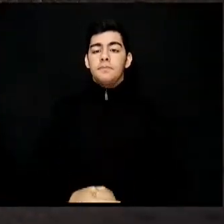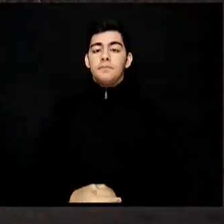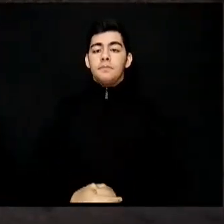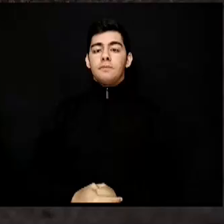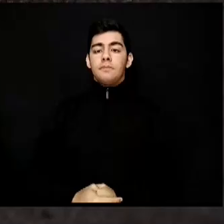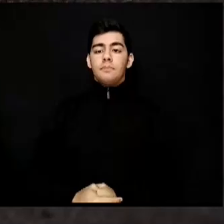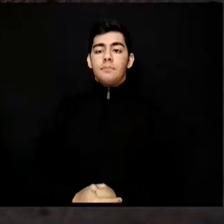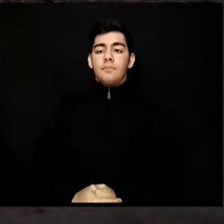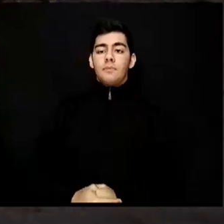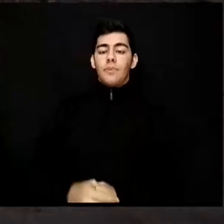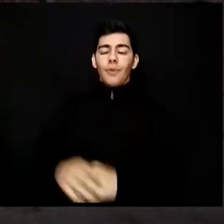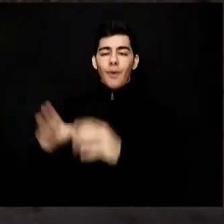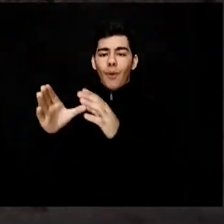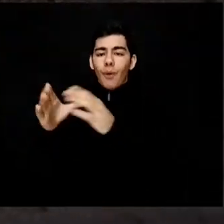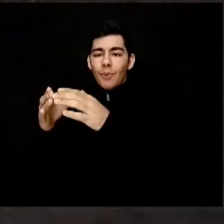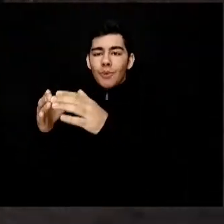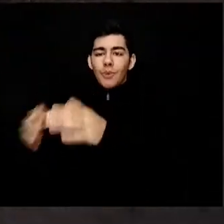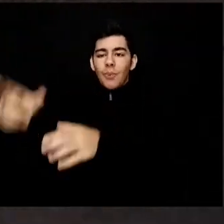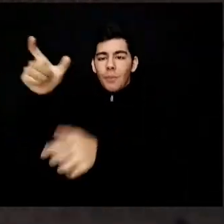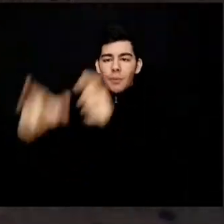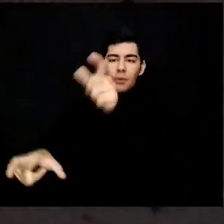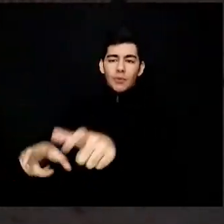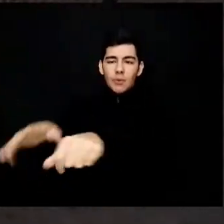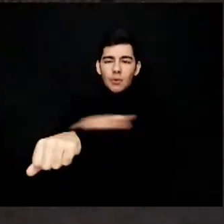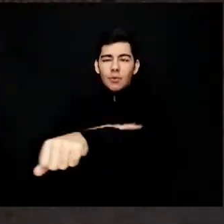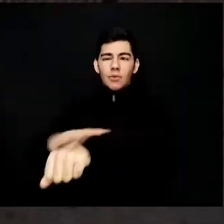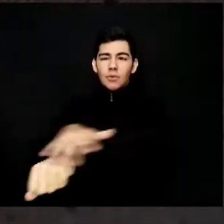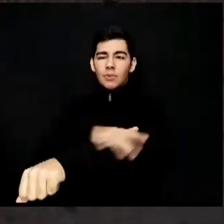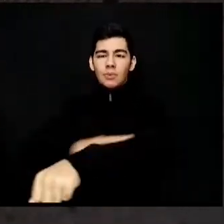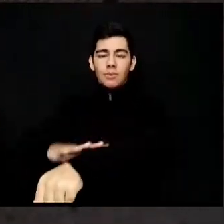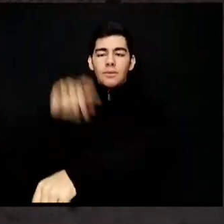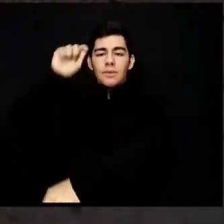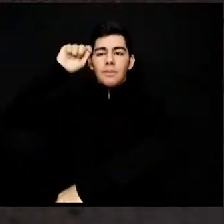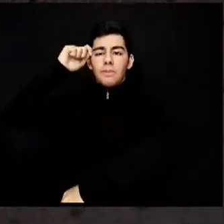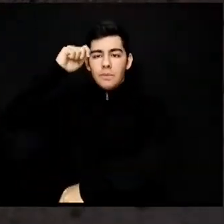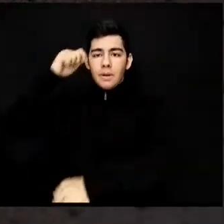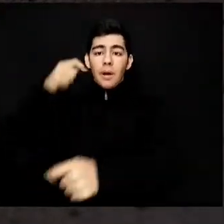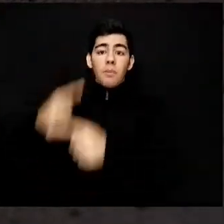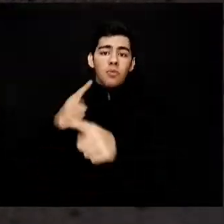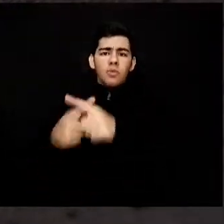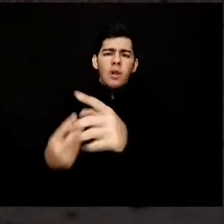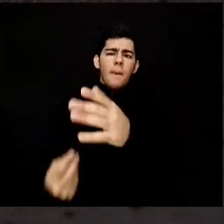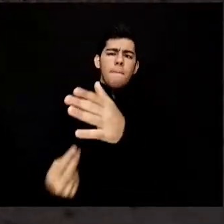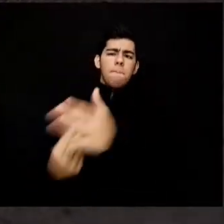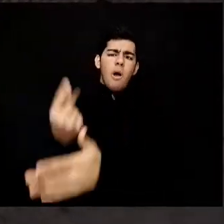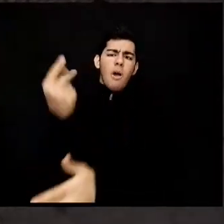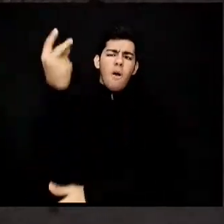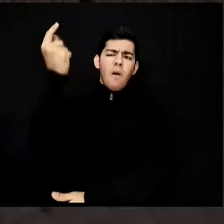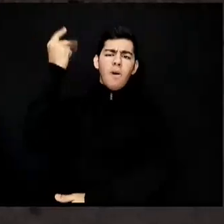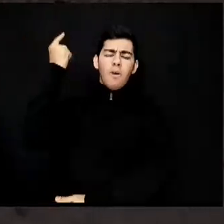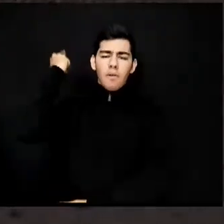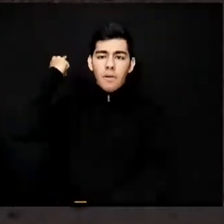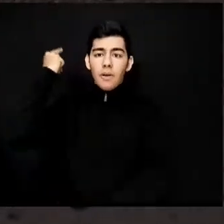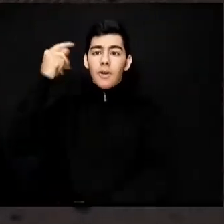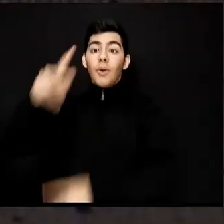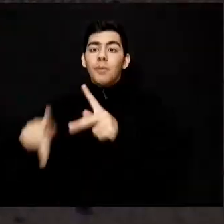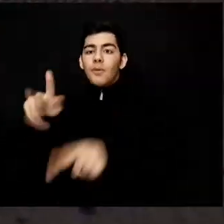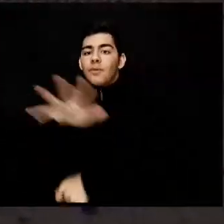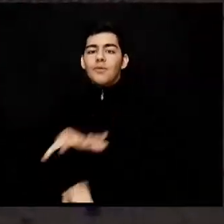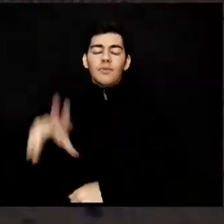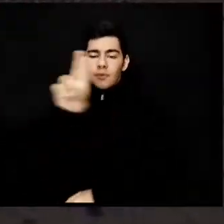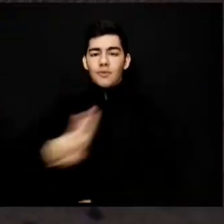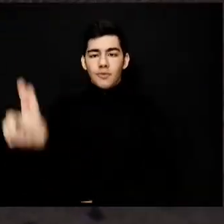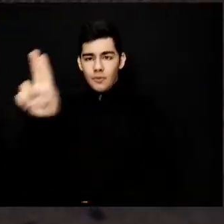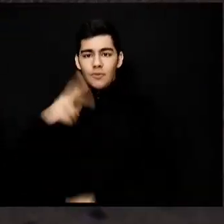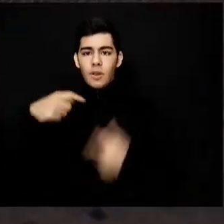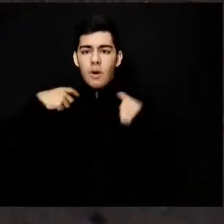porque os búzios no continente africano era utilizado como moeda de troca. Então você poder carregar esse valor,